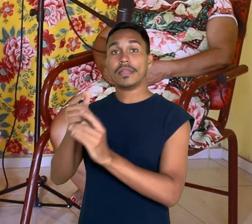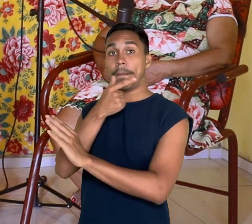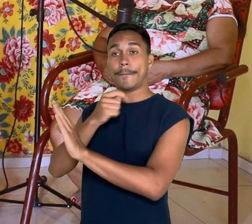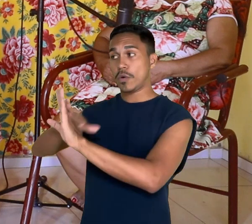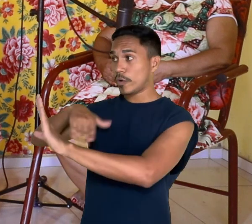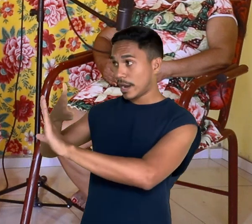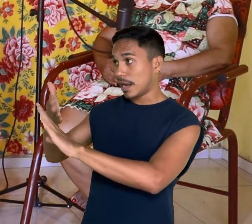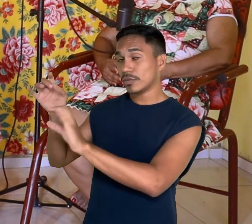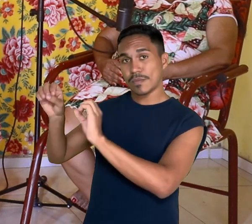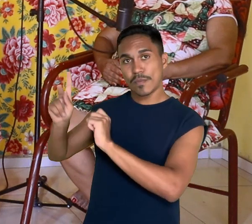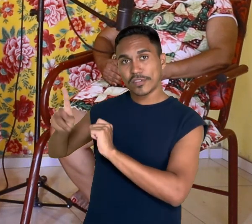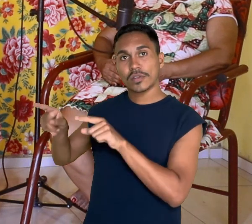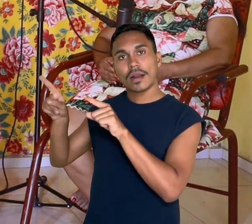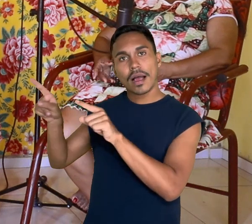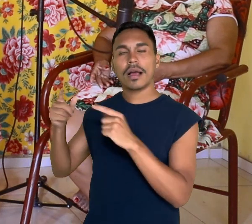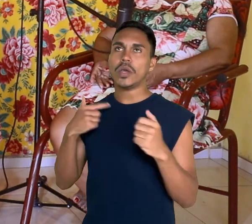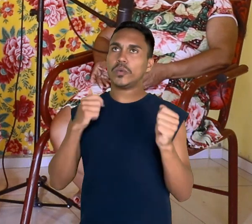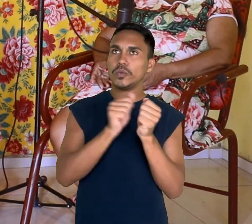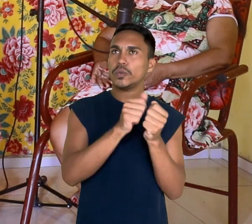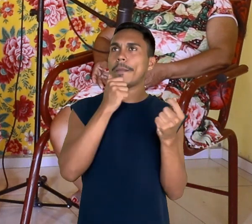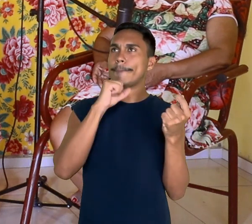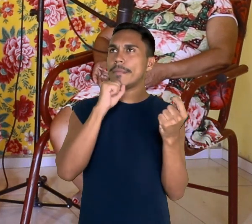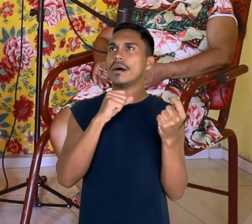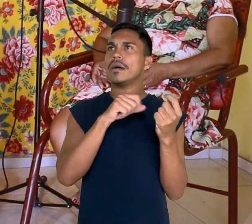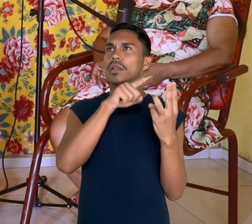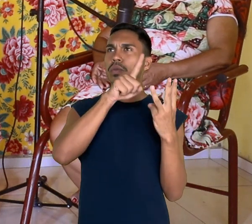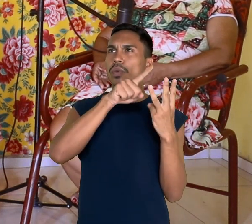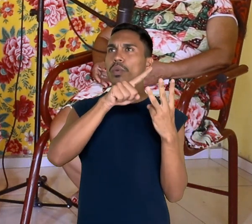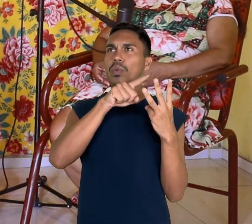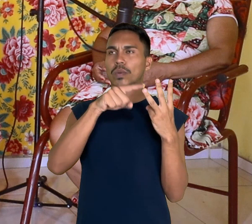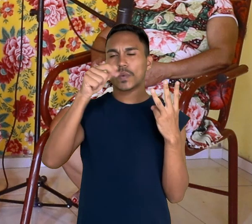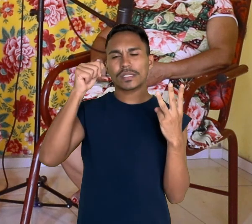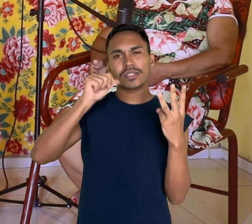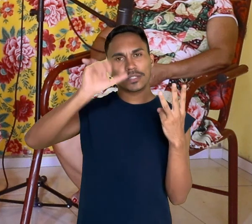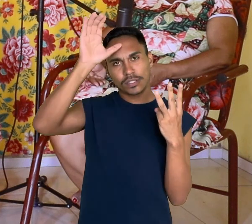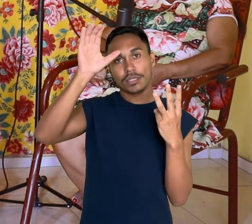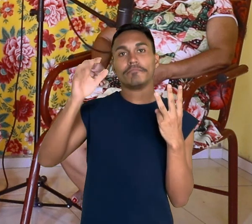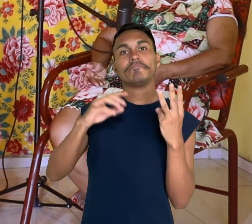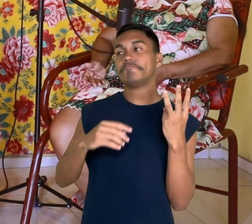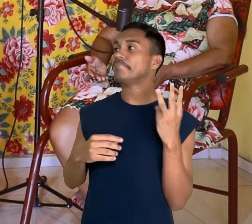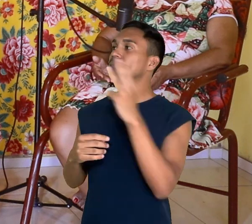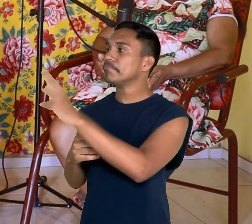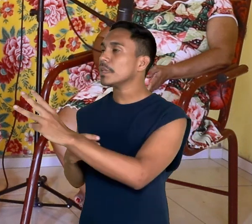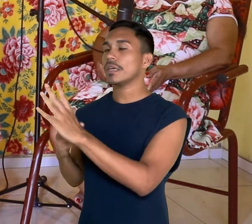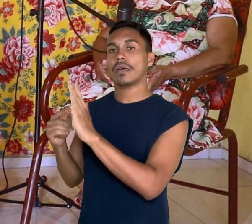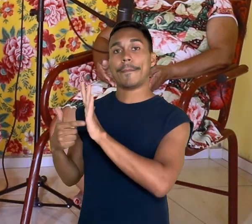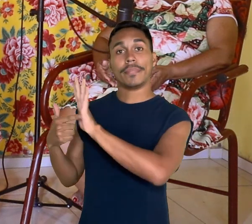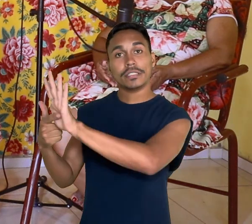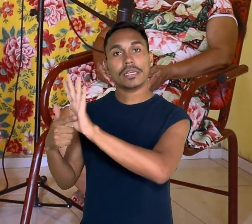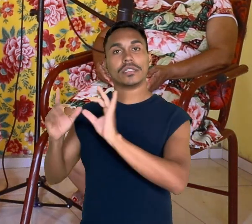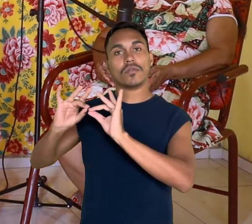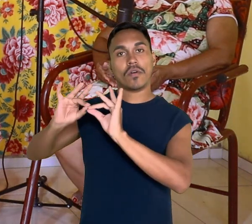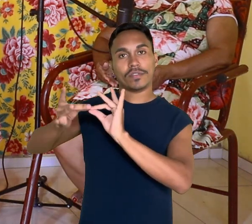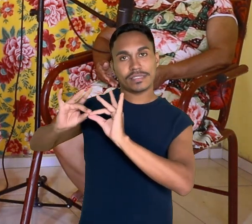eu levei, foi a minha mãe, mais 2 tias minhas, e aí a gente fez a nossa apresentação, que eles chamam de